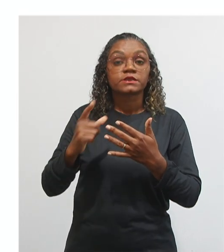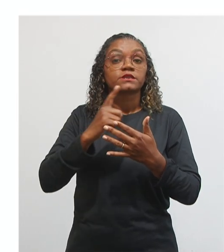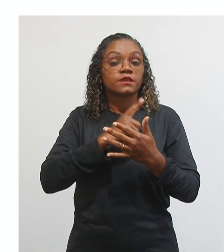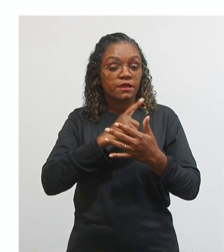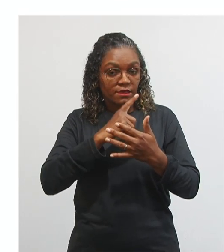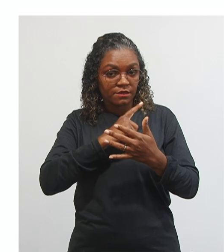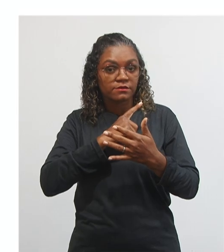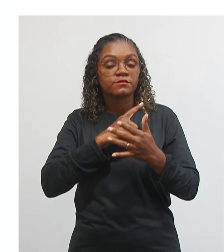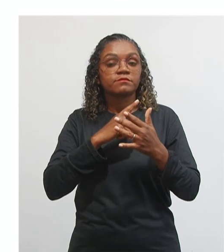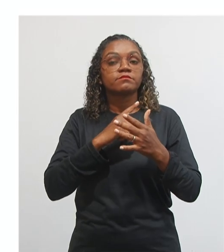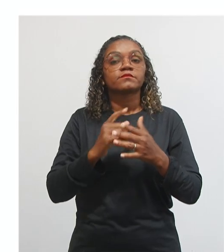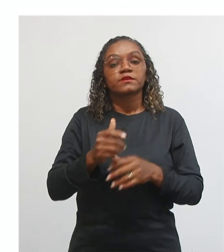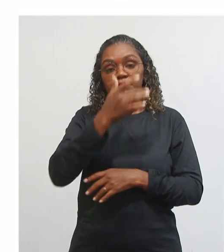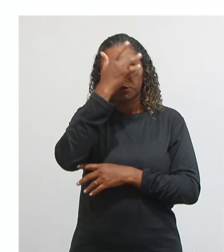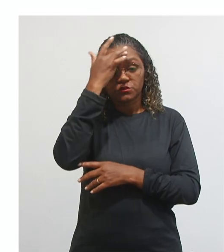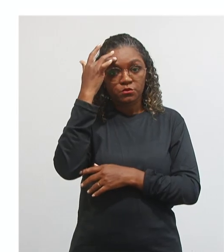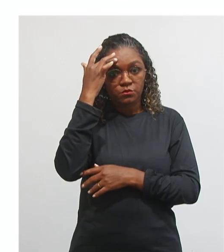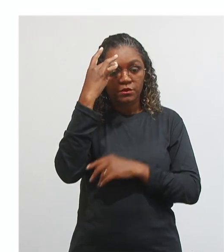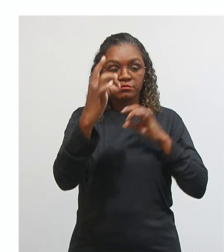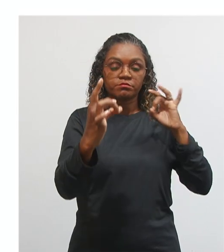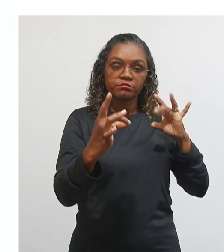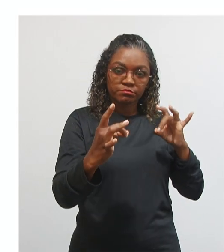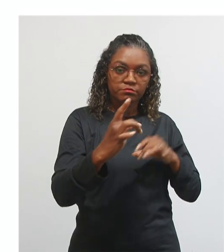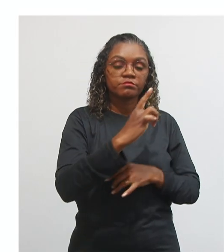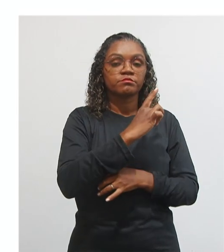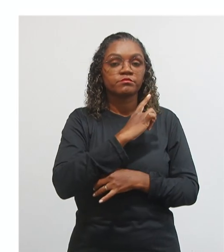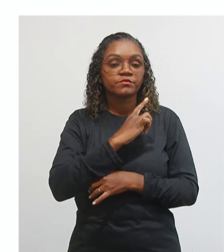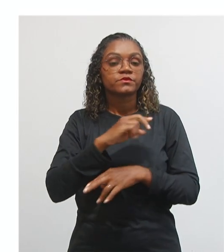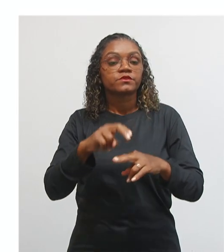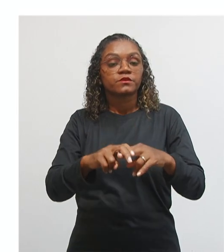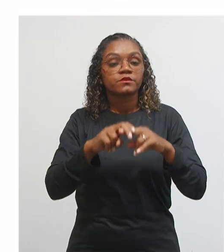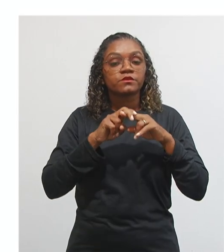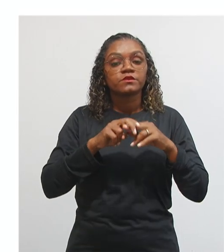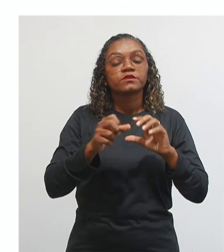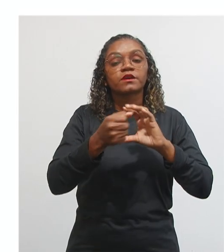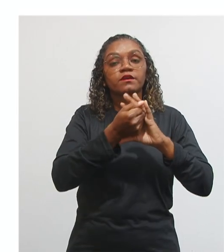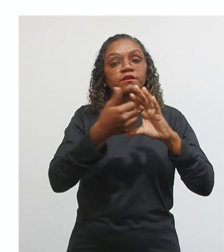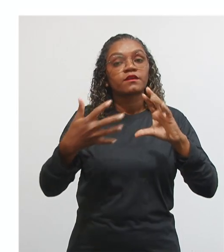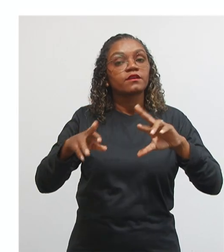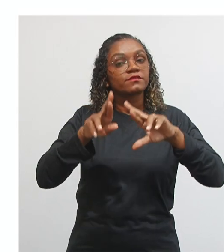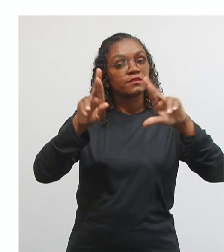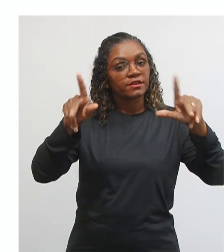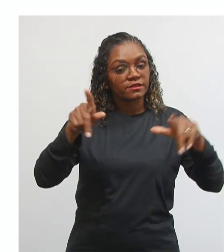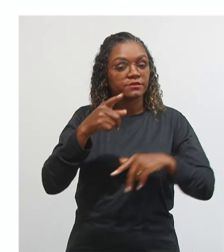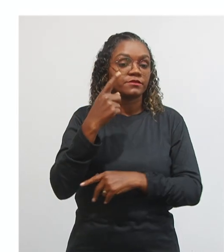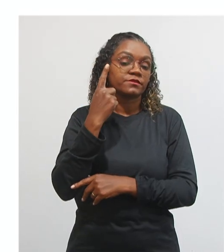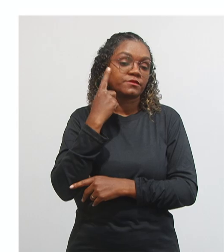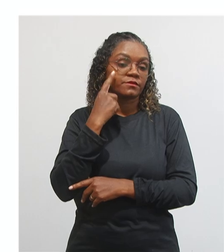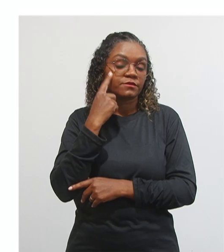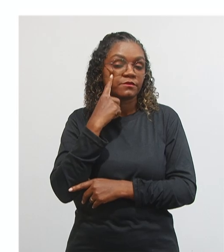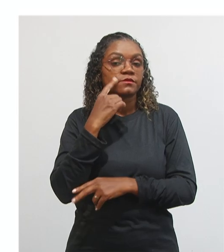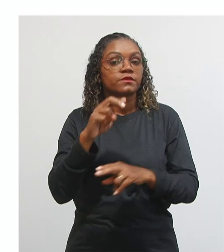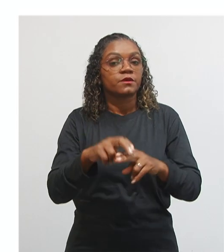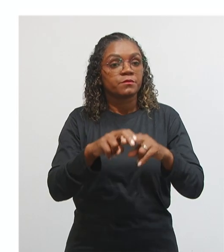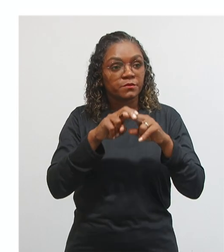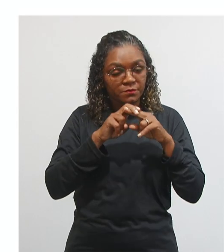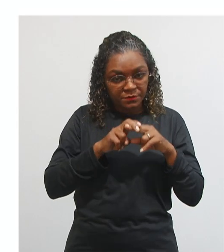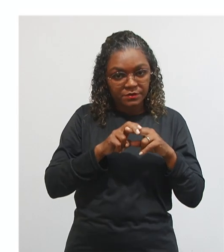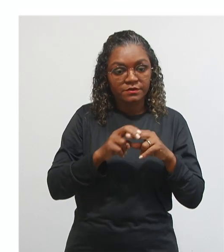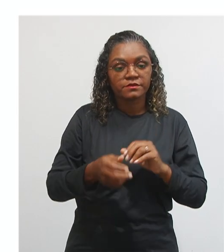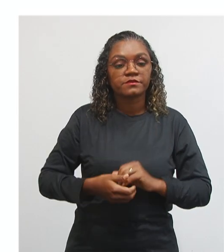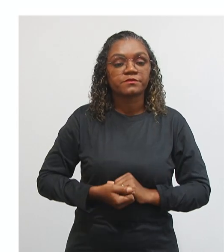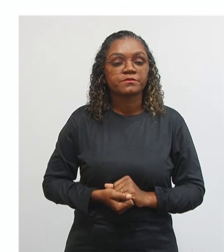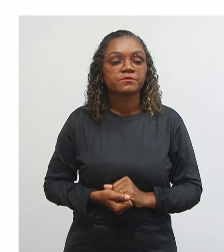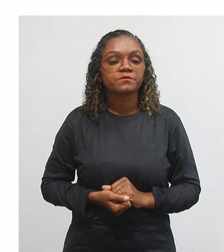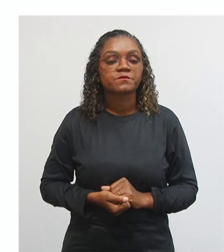serviços para o cidadão. Então, os serviços eles têm algumas características diferentes dos produtos, por isso que ele tem mais do que aqueles 4